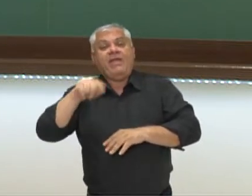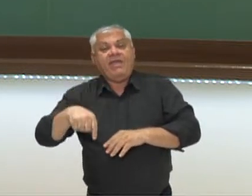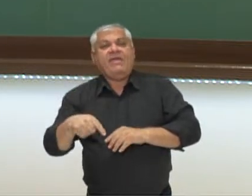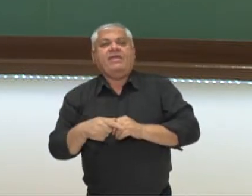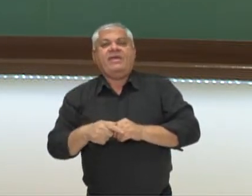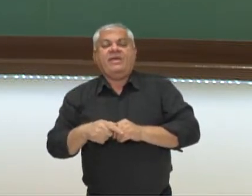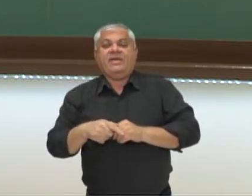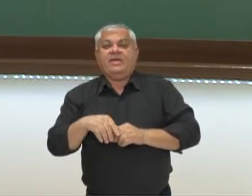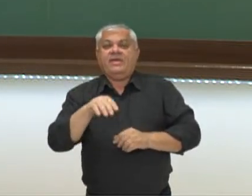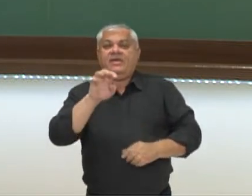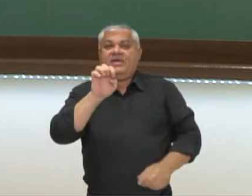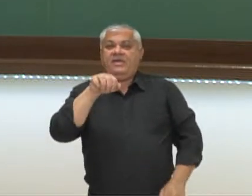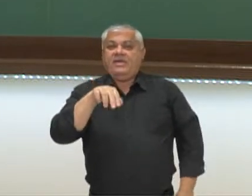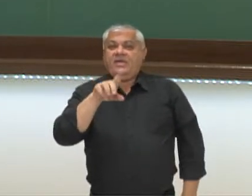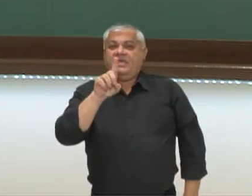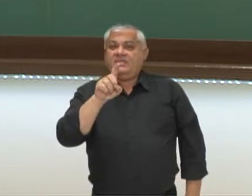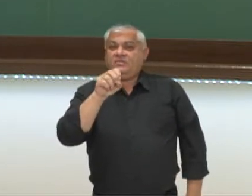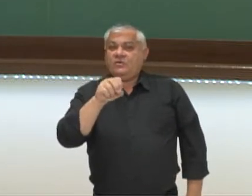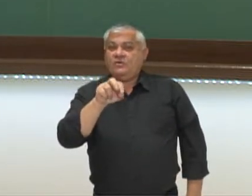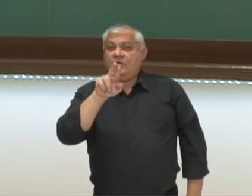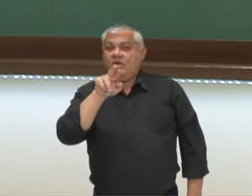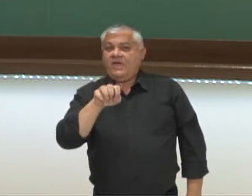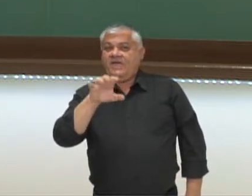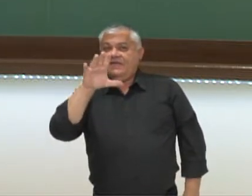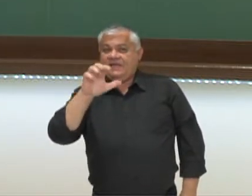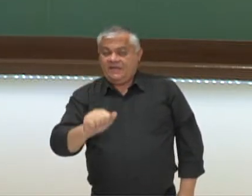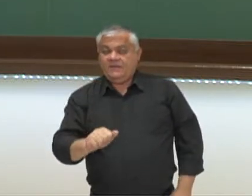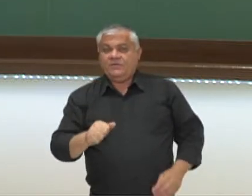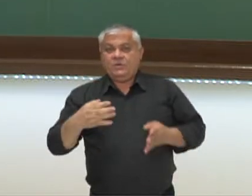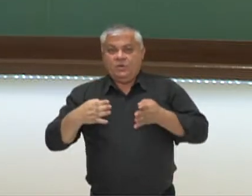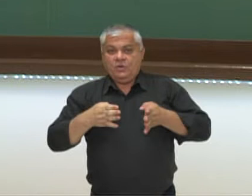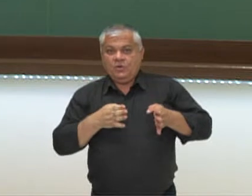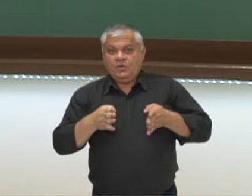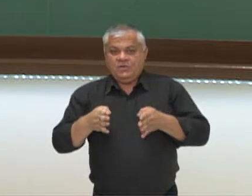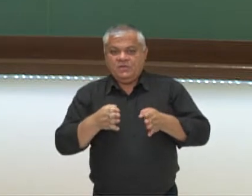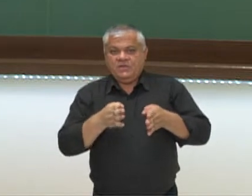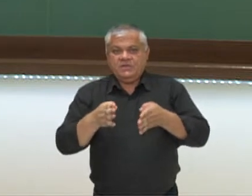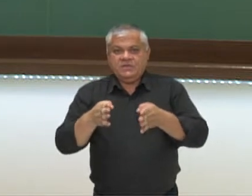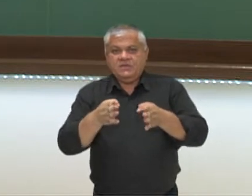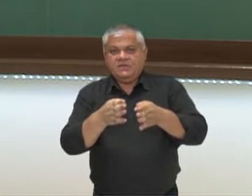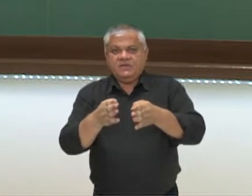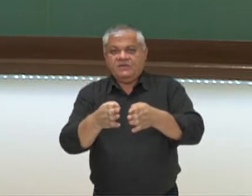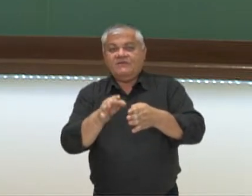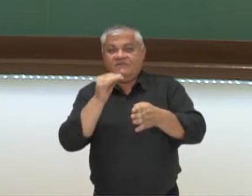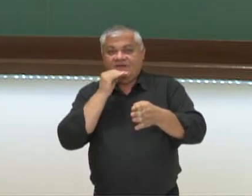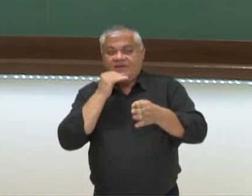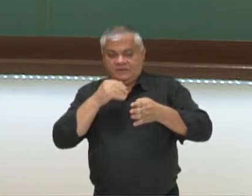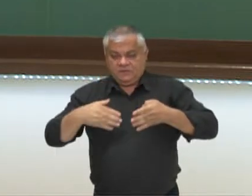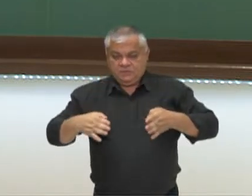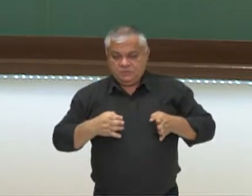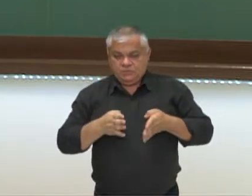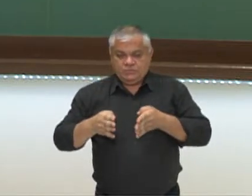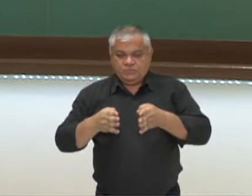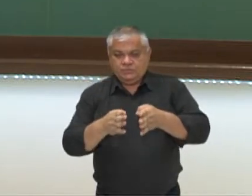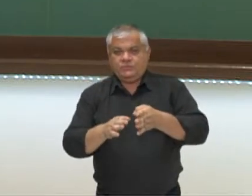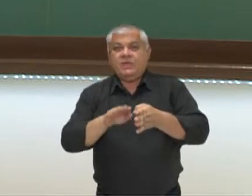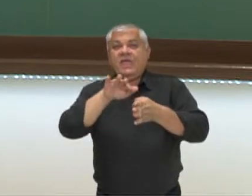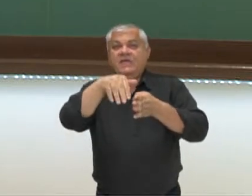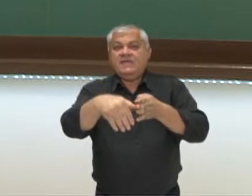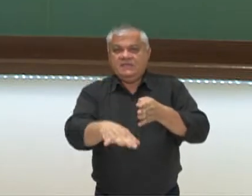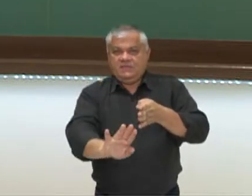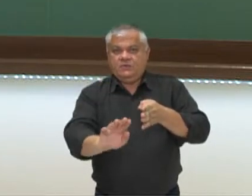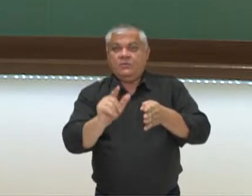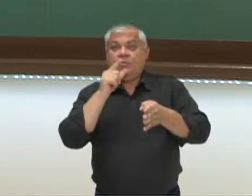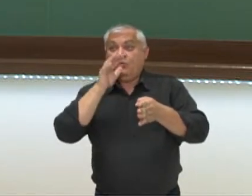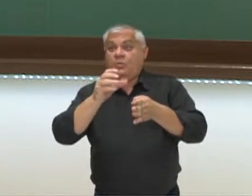hidrografia endorreica, que os rios estão correndo para o interior do continente e não para o oceano, com algumas